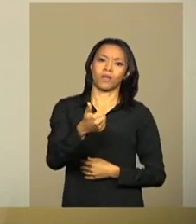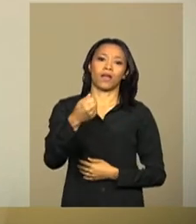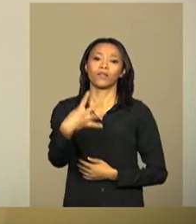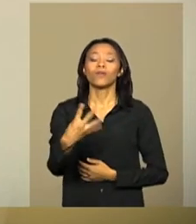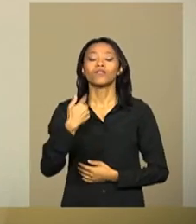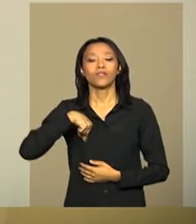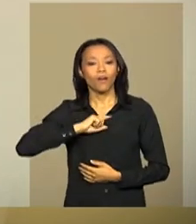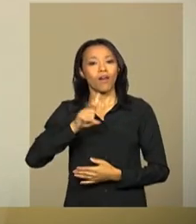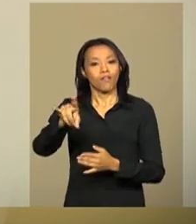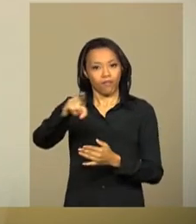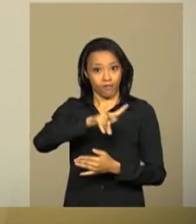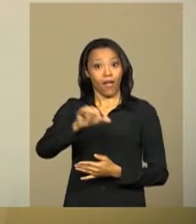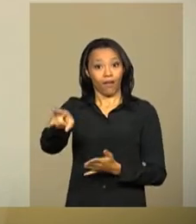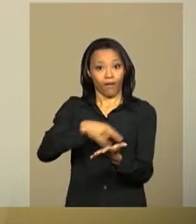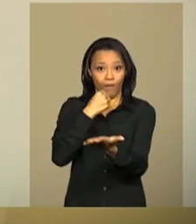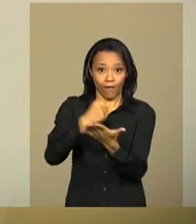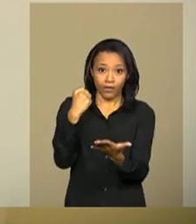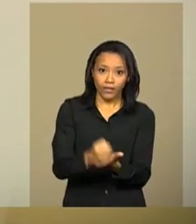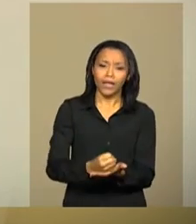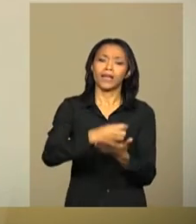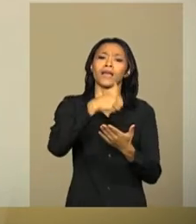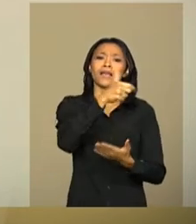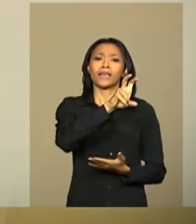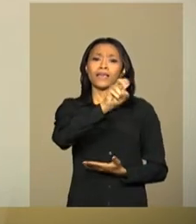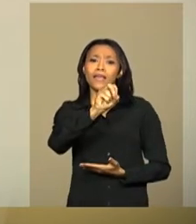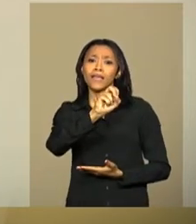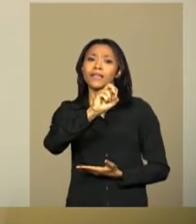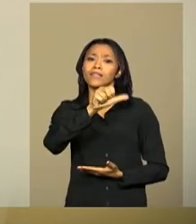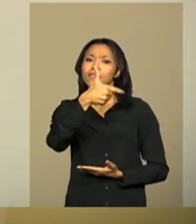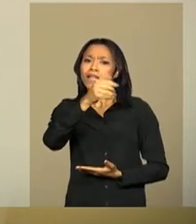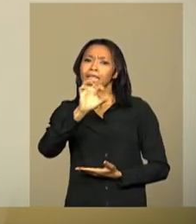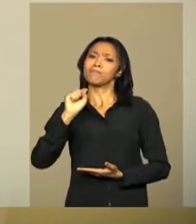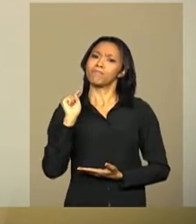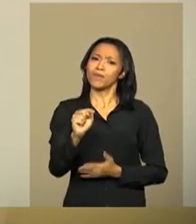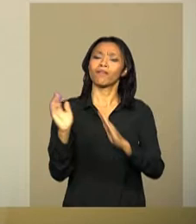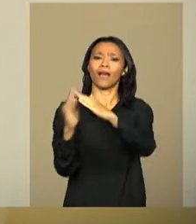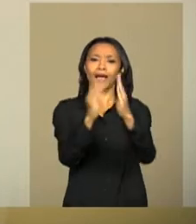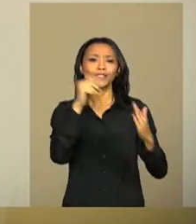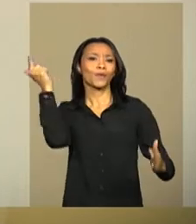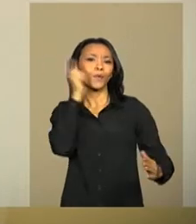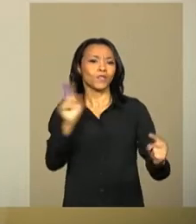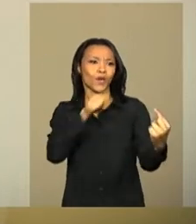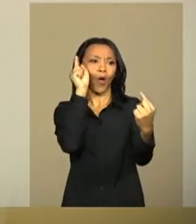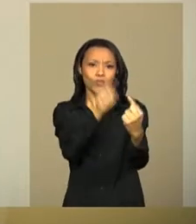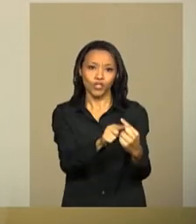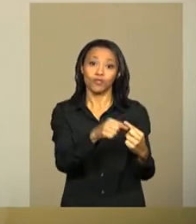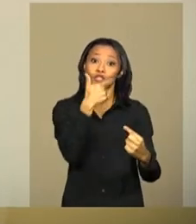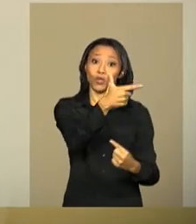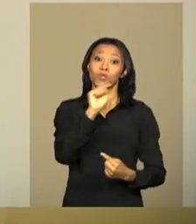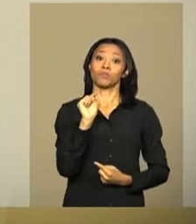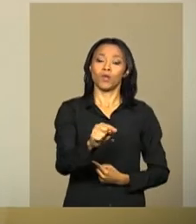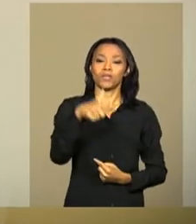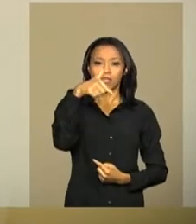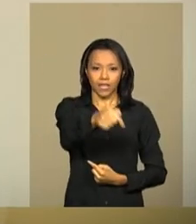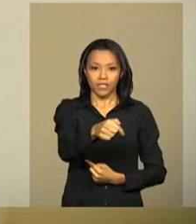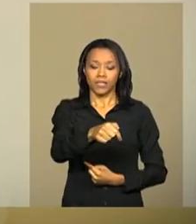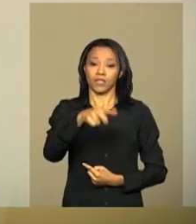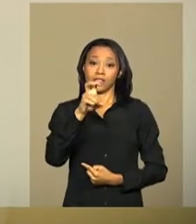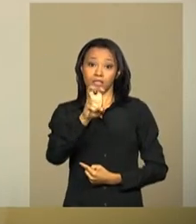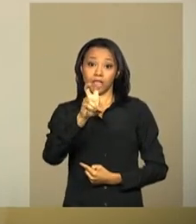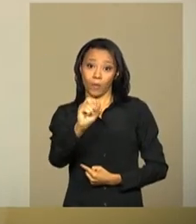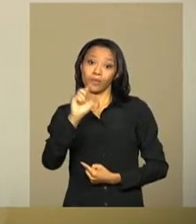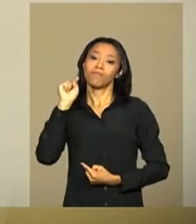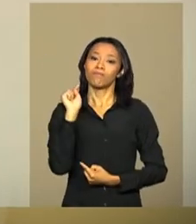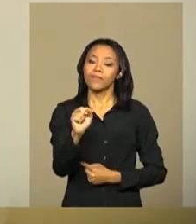nós vamos contratar mais 510 mil casas e cumprir a nossa meta de 2750000